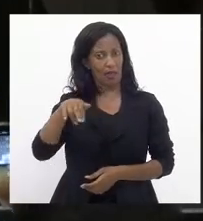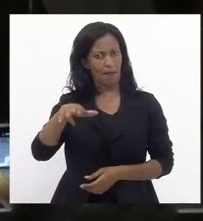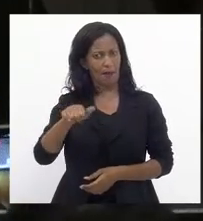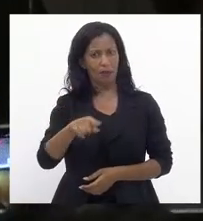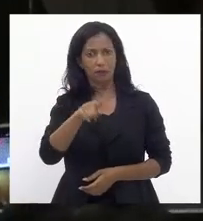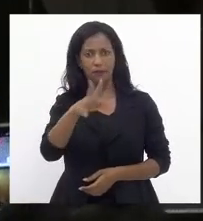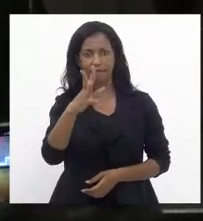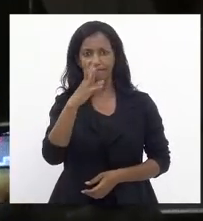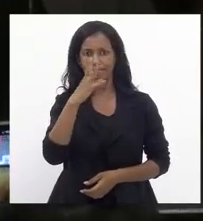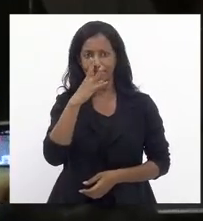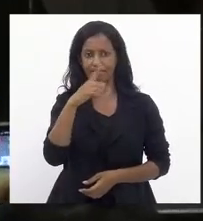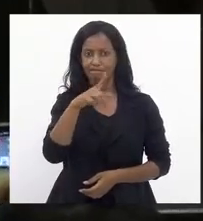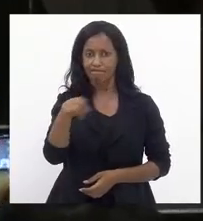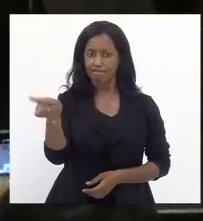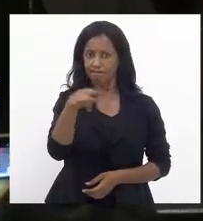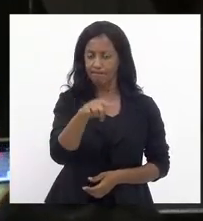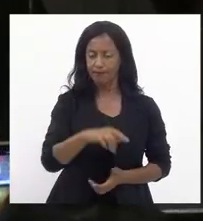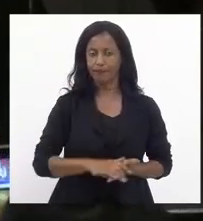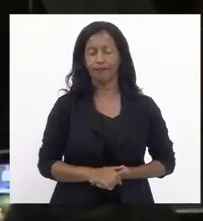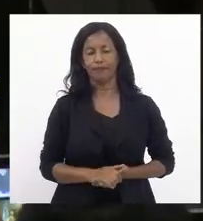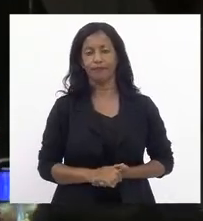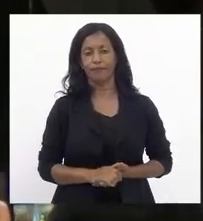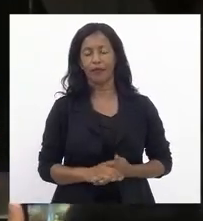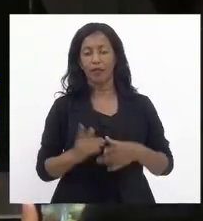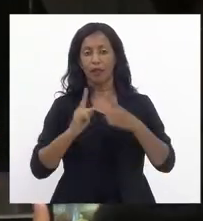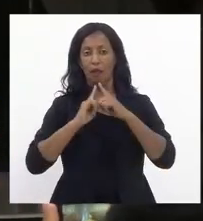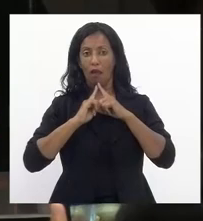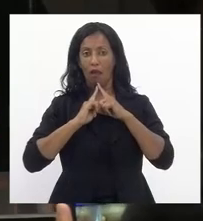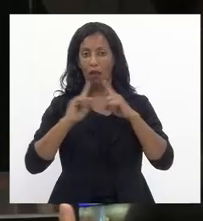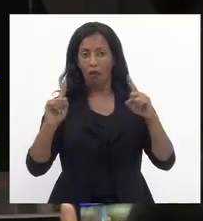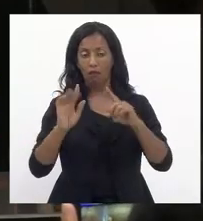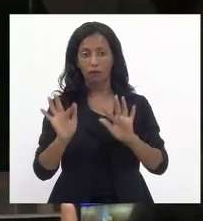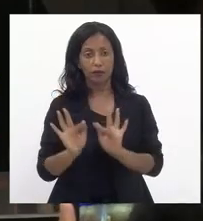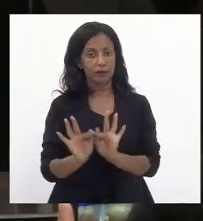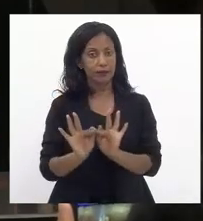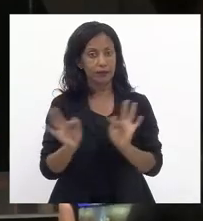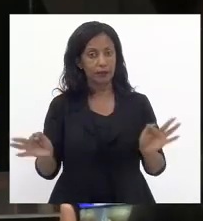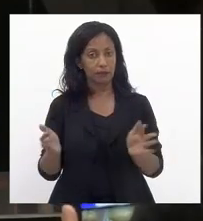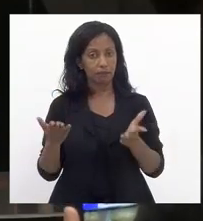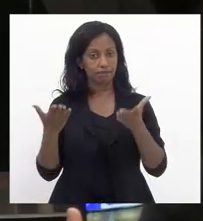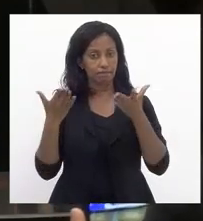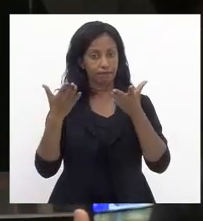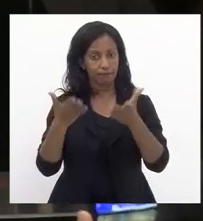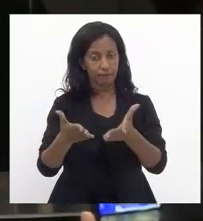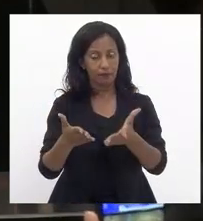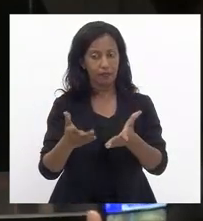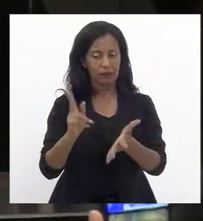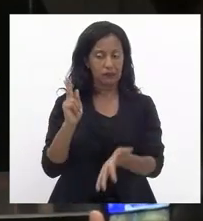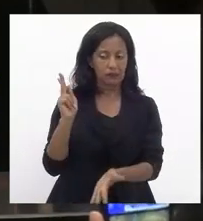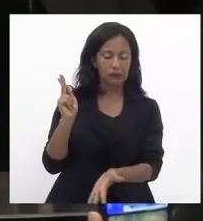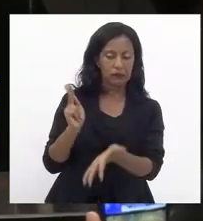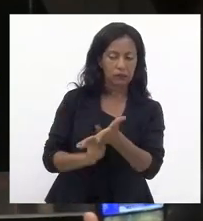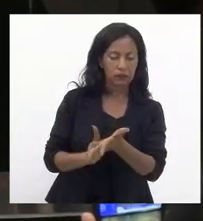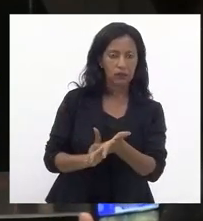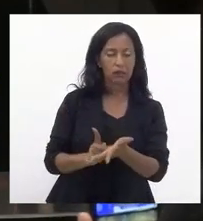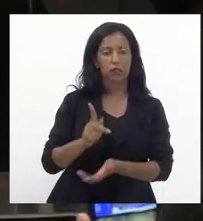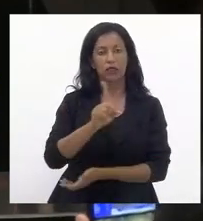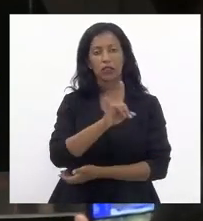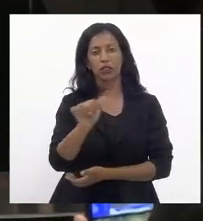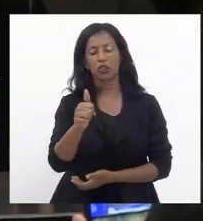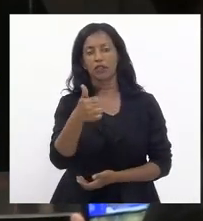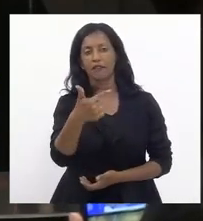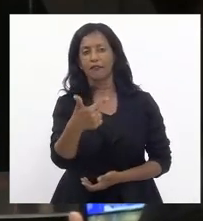pasmem vocês, a denúncia foi simplesmente confirmada no dia